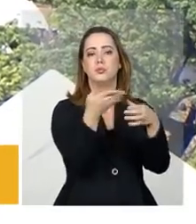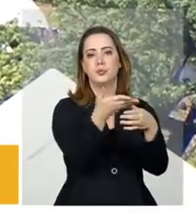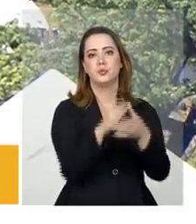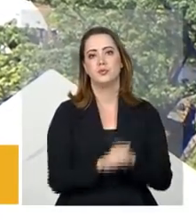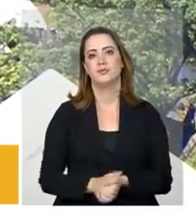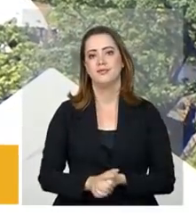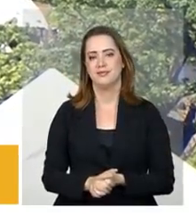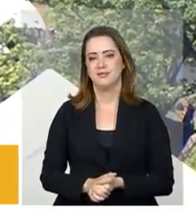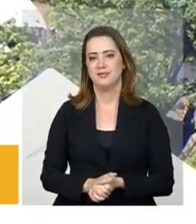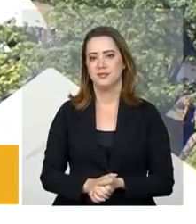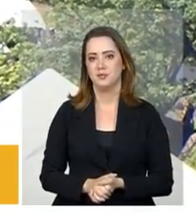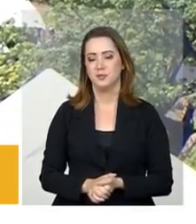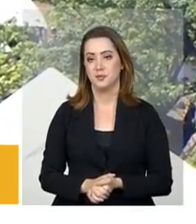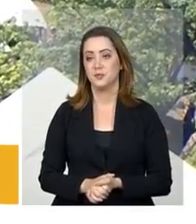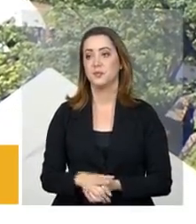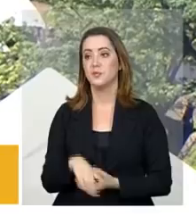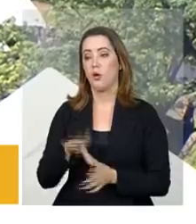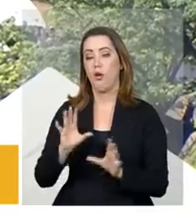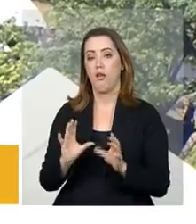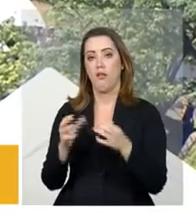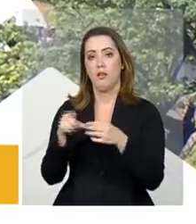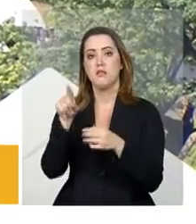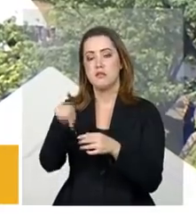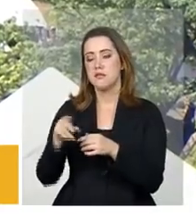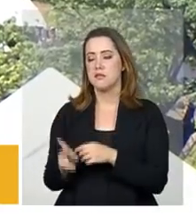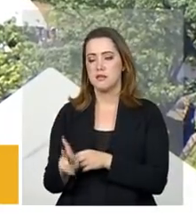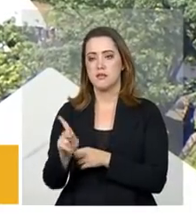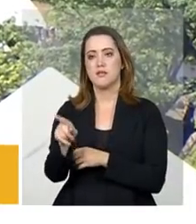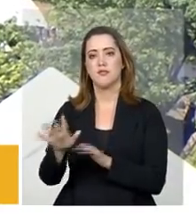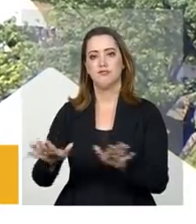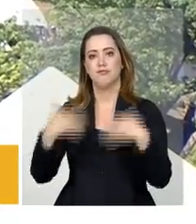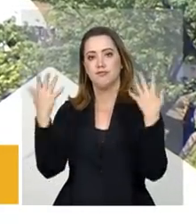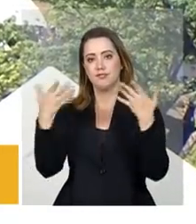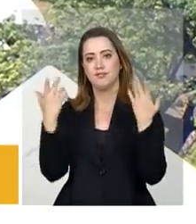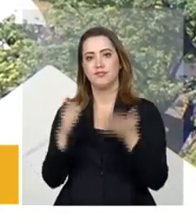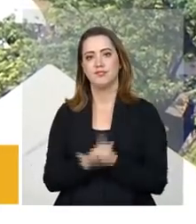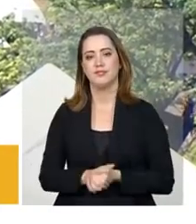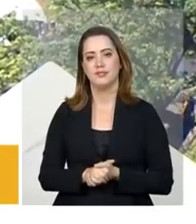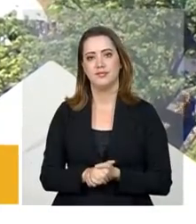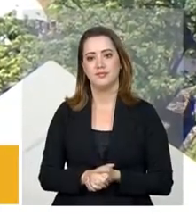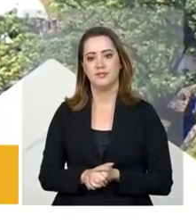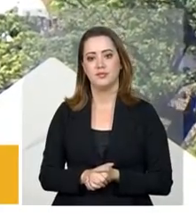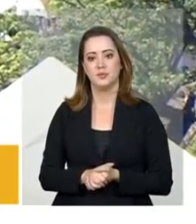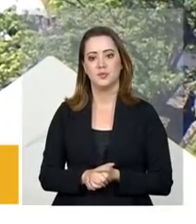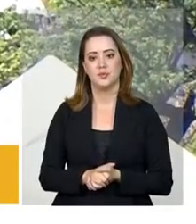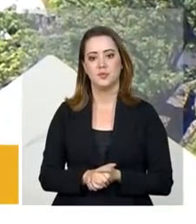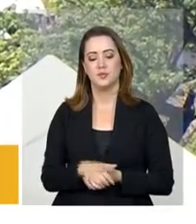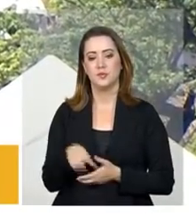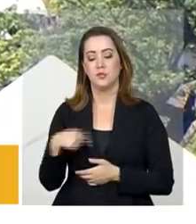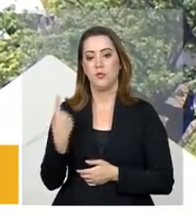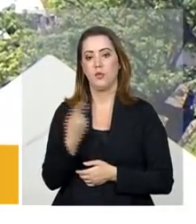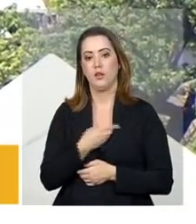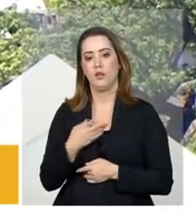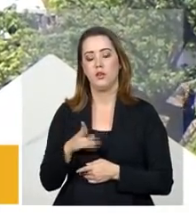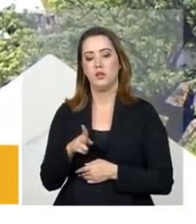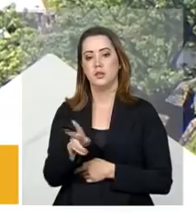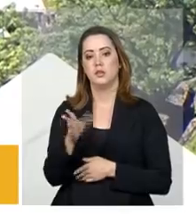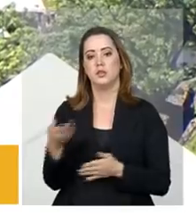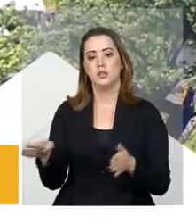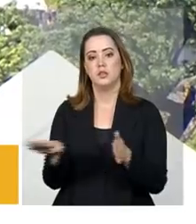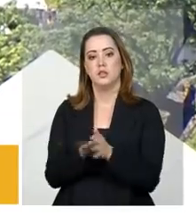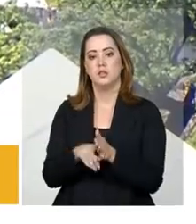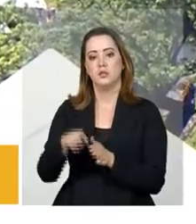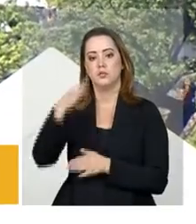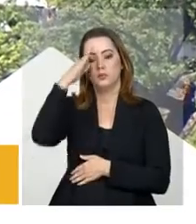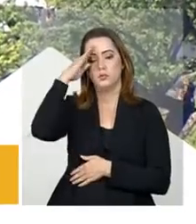música é sempre um elemento animador, né? Então temos ali a cavalaria. Momento, o denominado Regimento